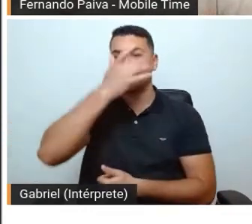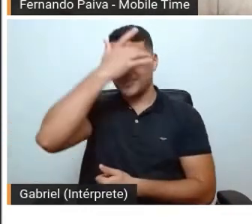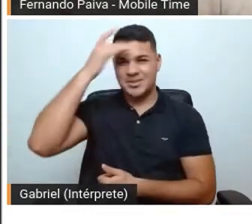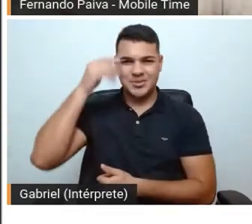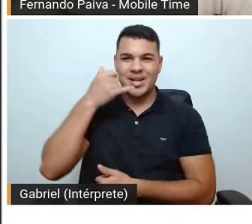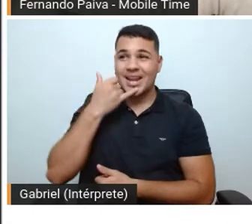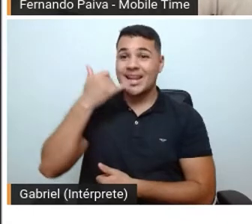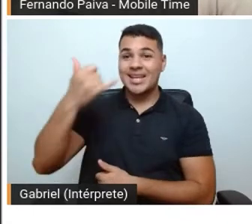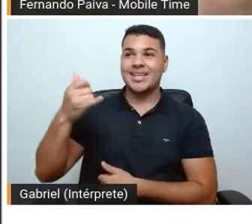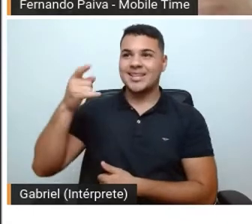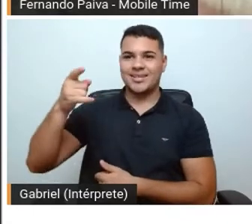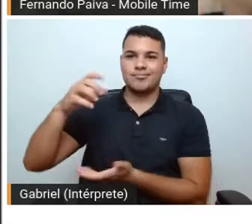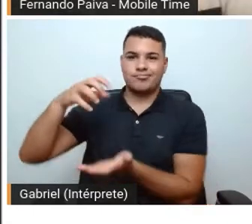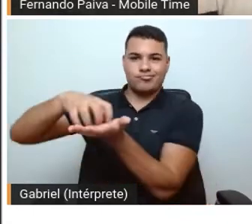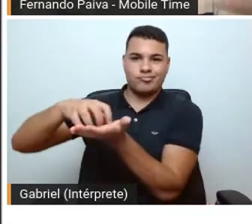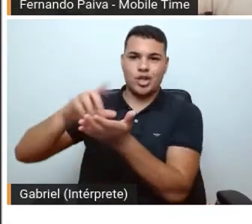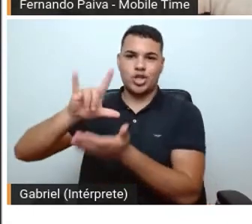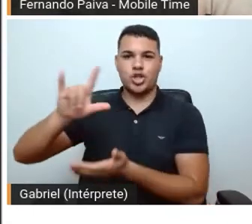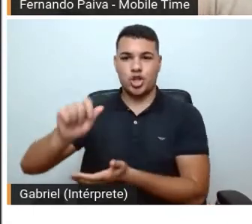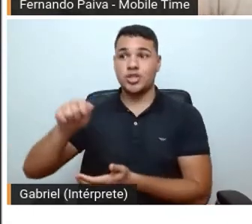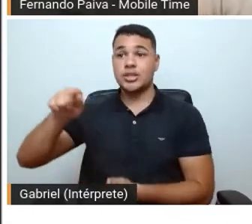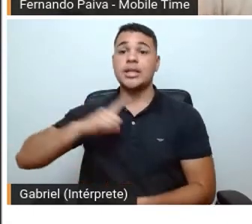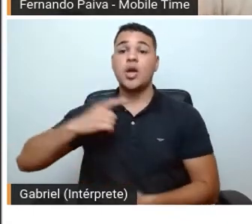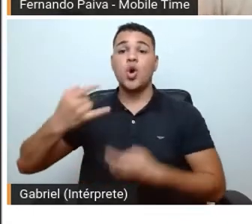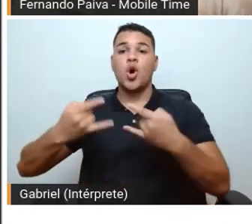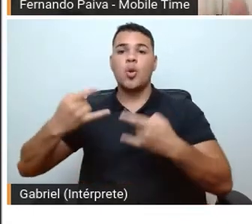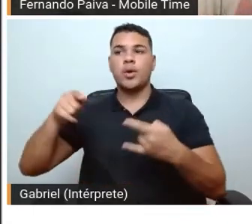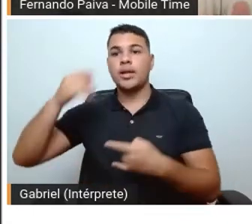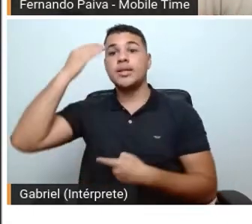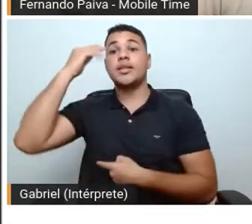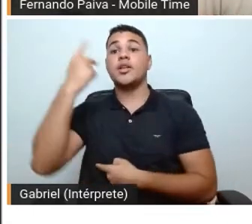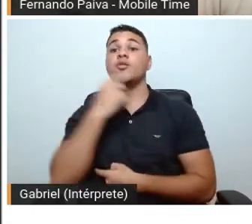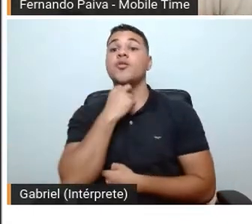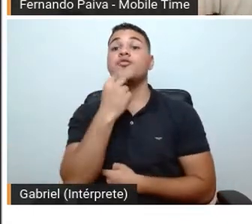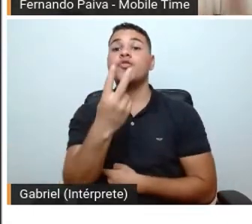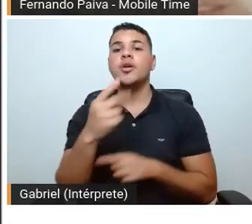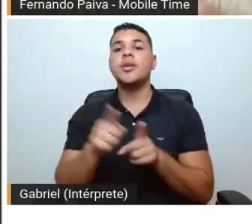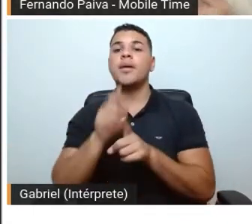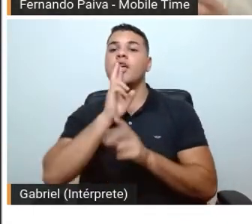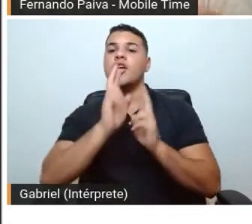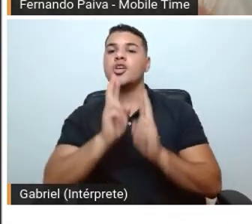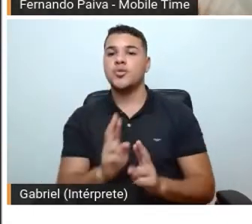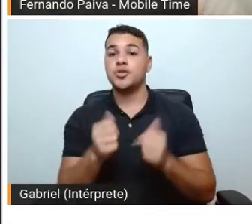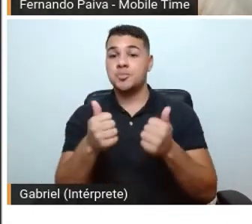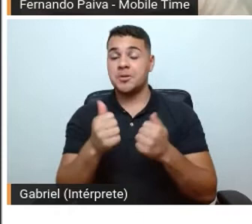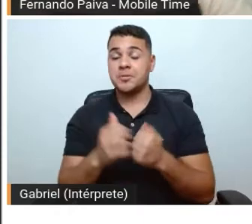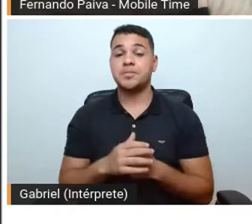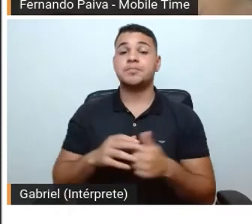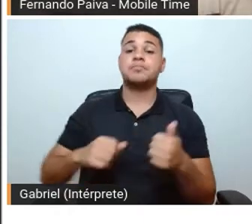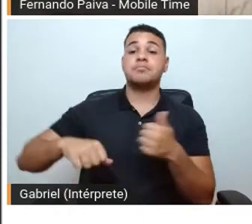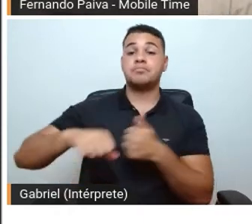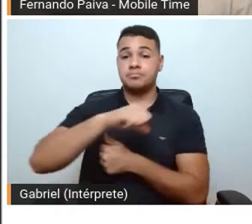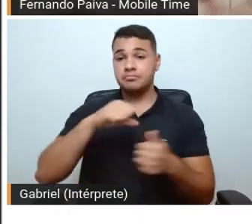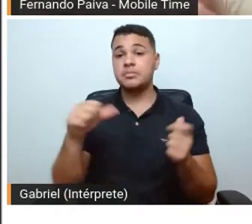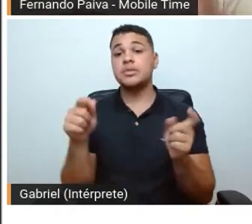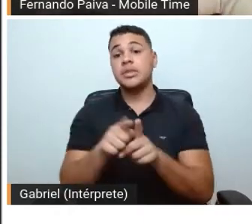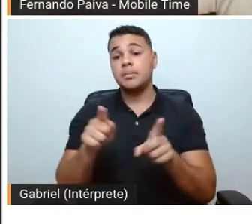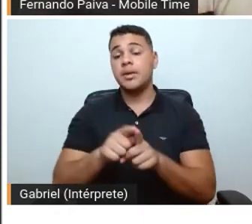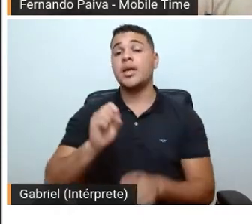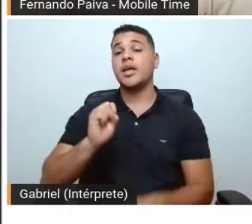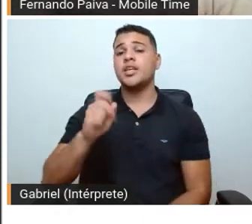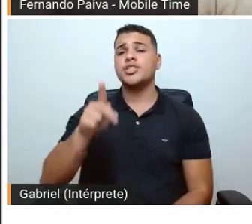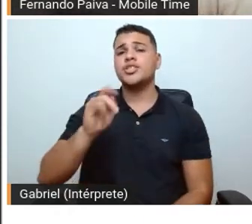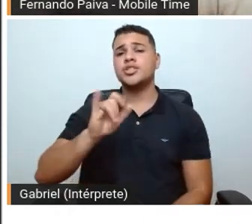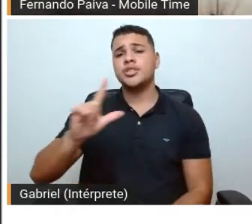um robô aqui entendi a sua voz responde não tente a sua fala responde quanto também é as Skills da